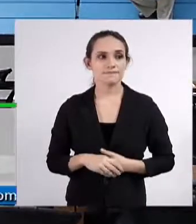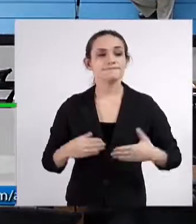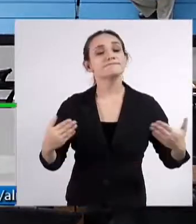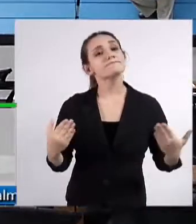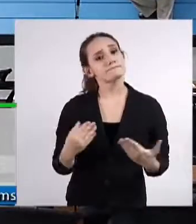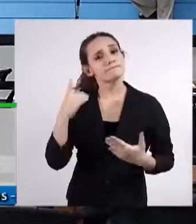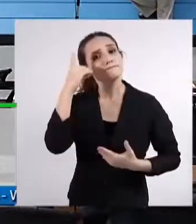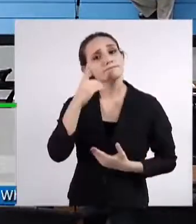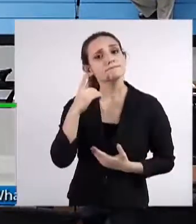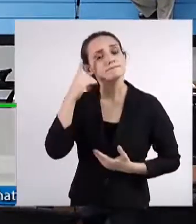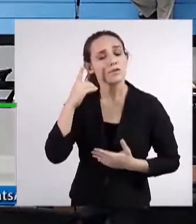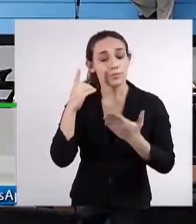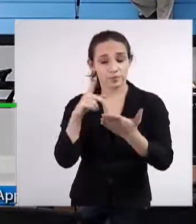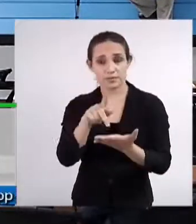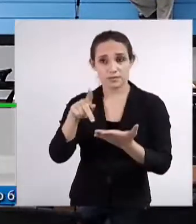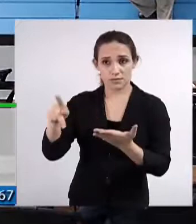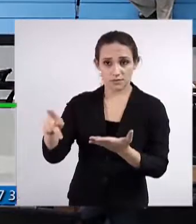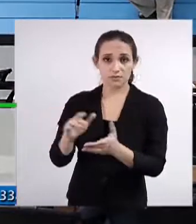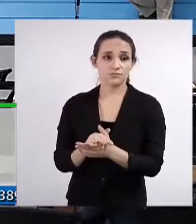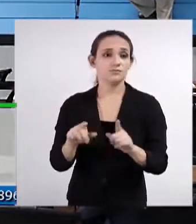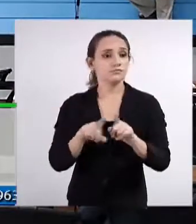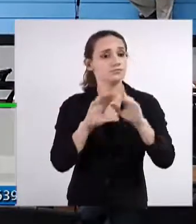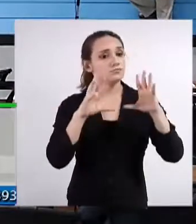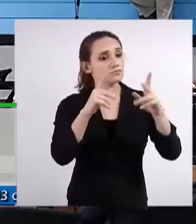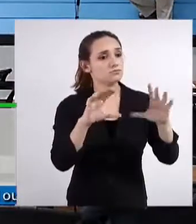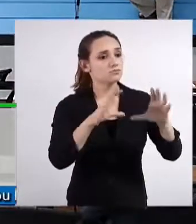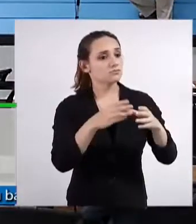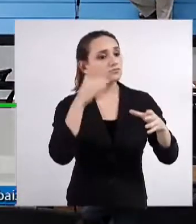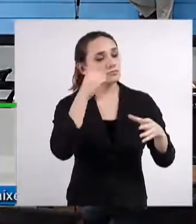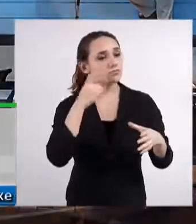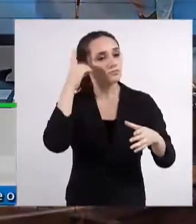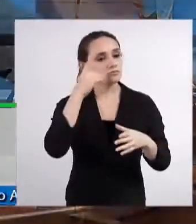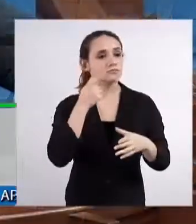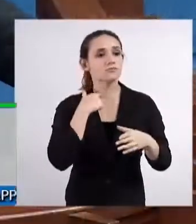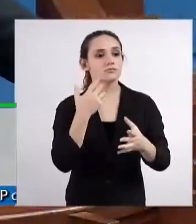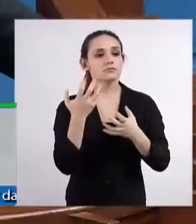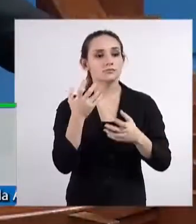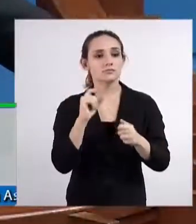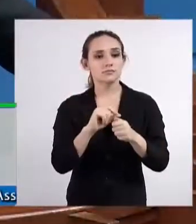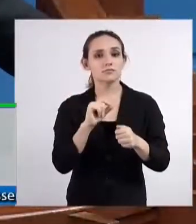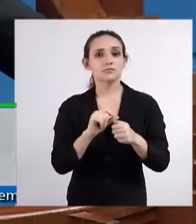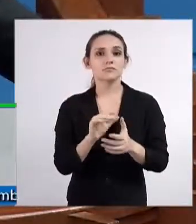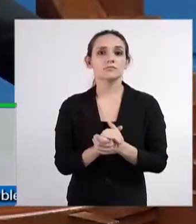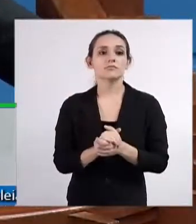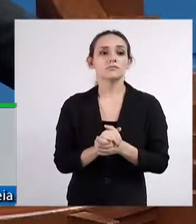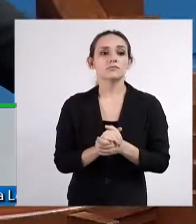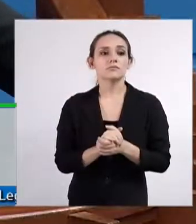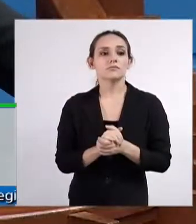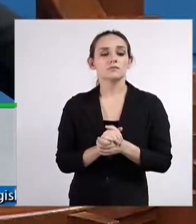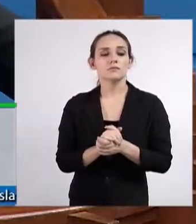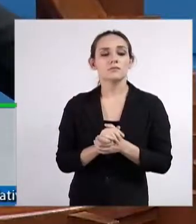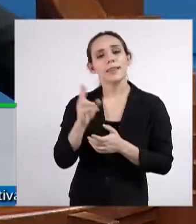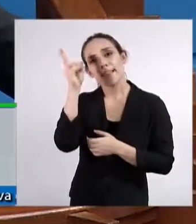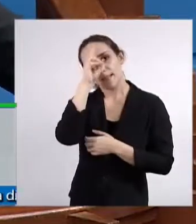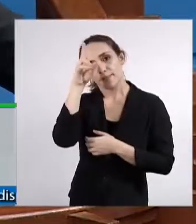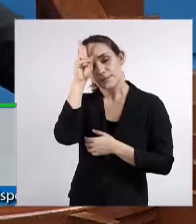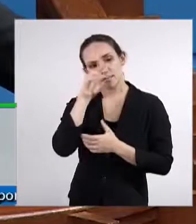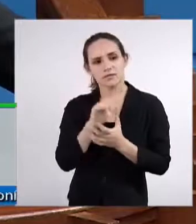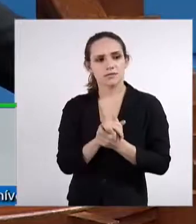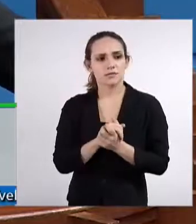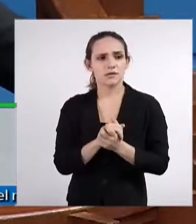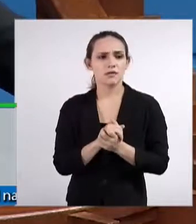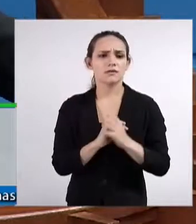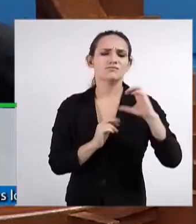Senhor presidente, senhores deputados, quero fazer aqui um registro de